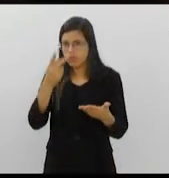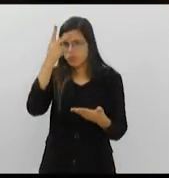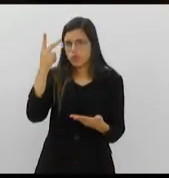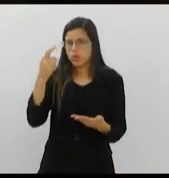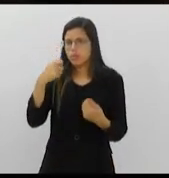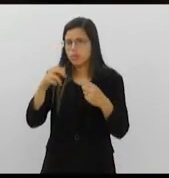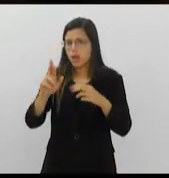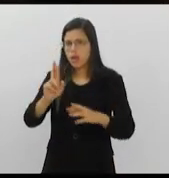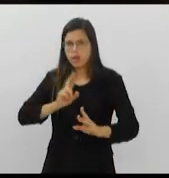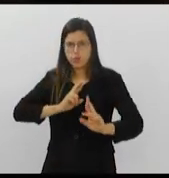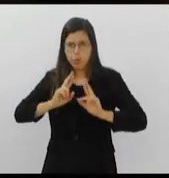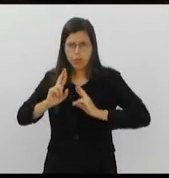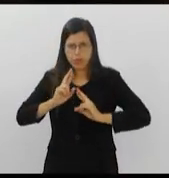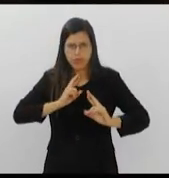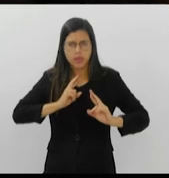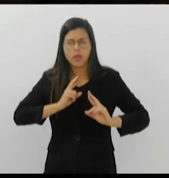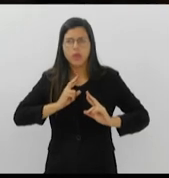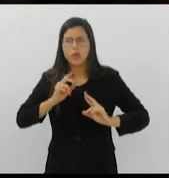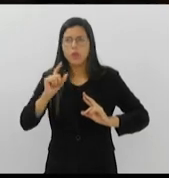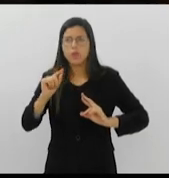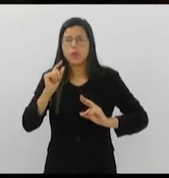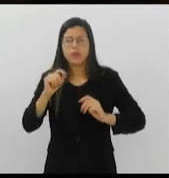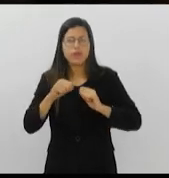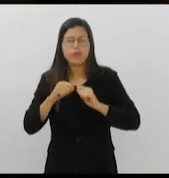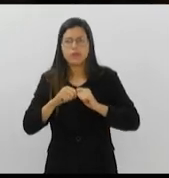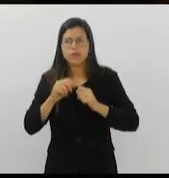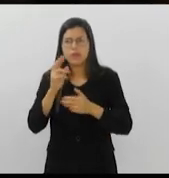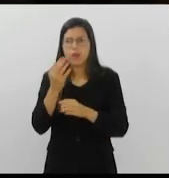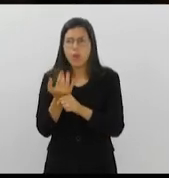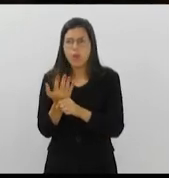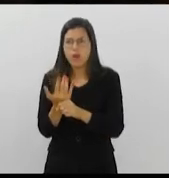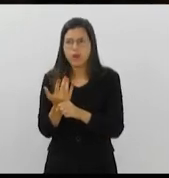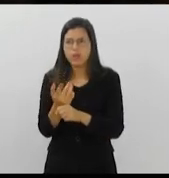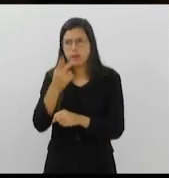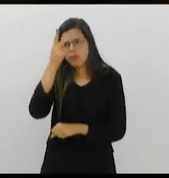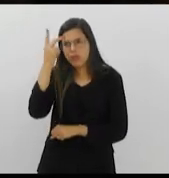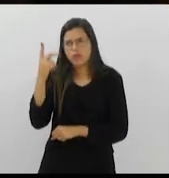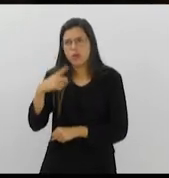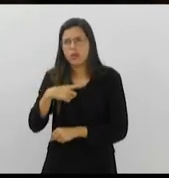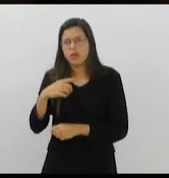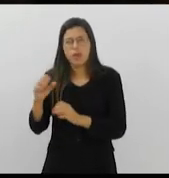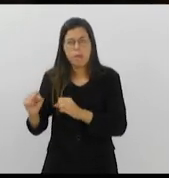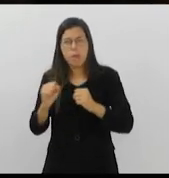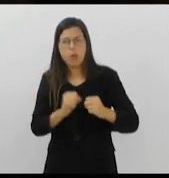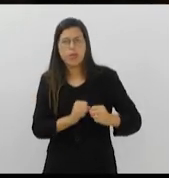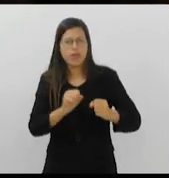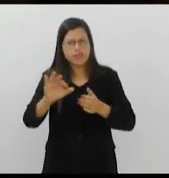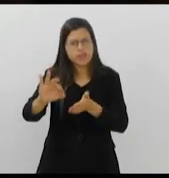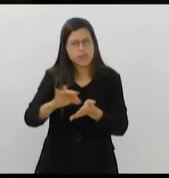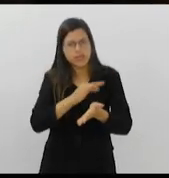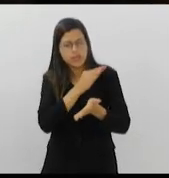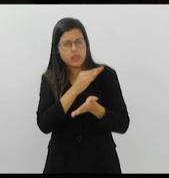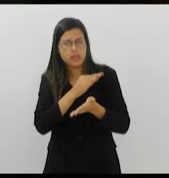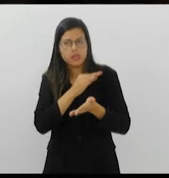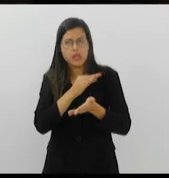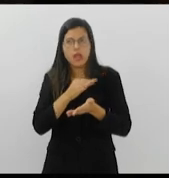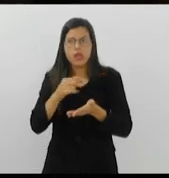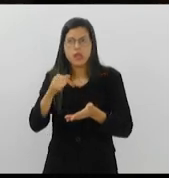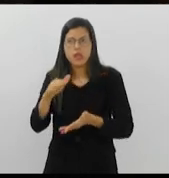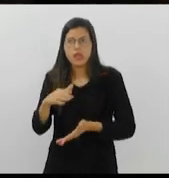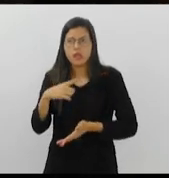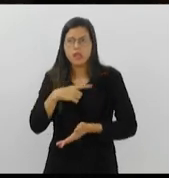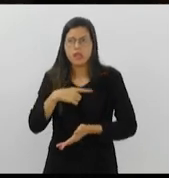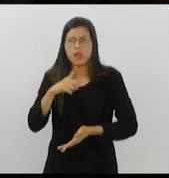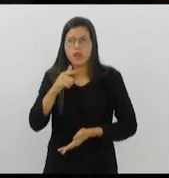essas perguntas, o que fazer com o UERJ, é quem tem o poder da caneta na mão. E quem está com o poder dessa caneta aqui é